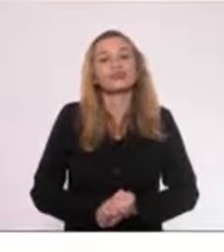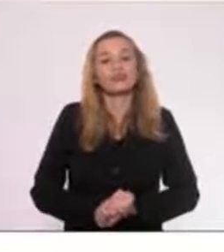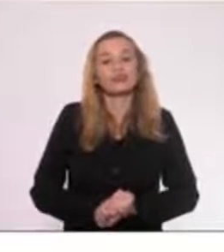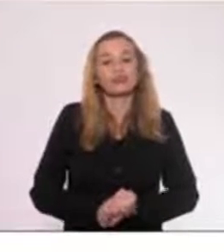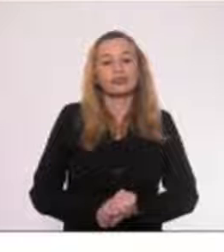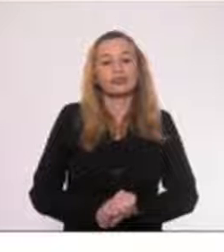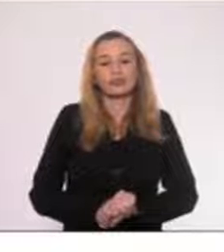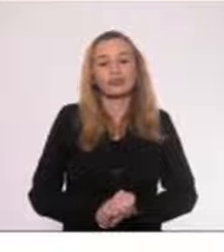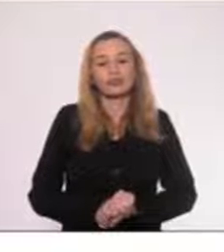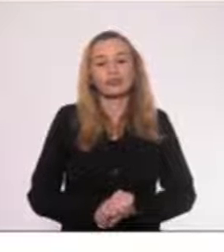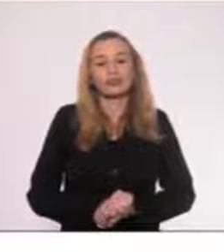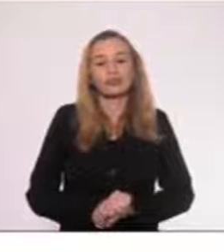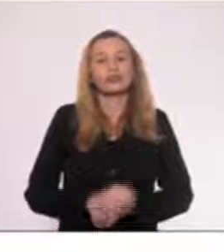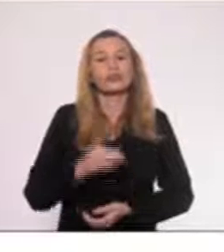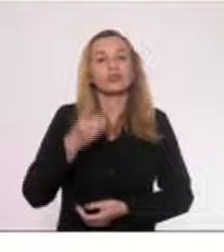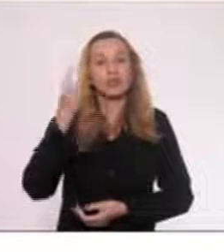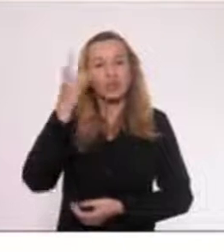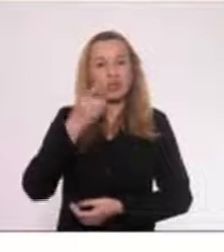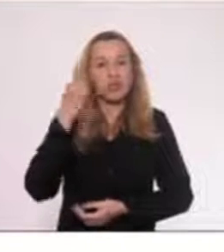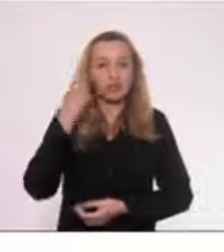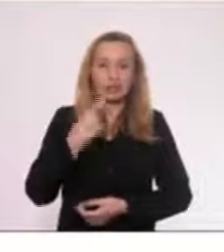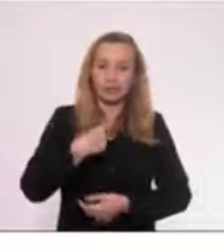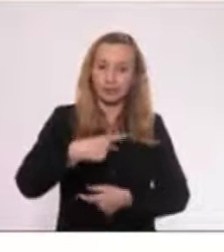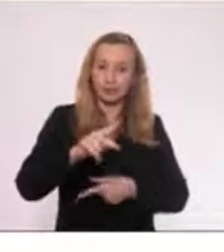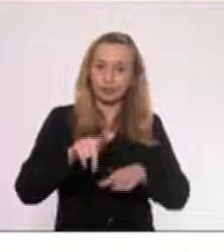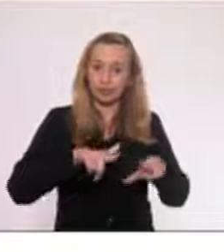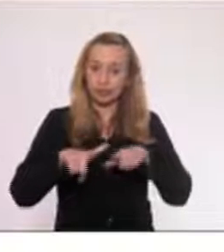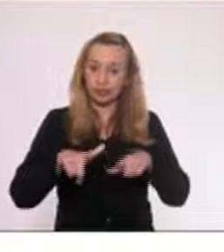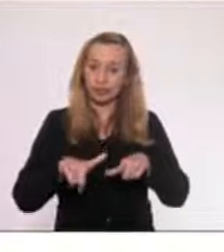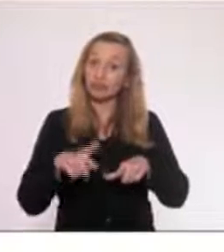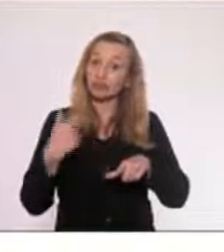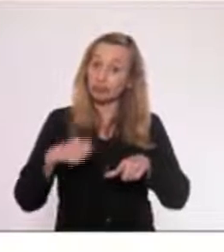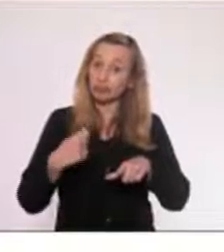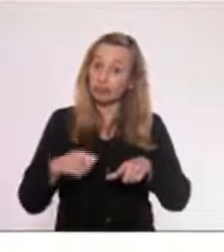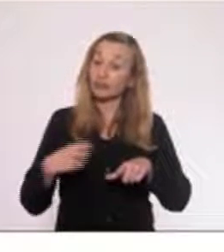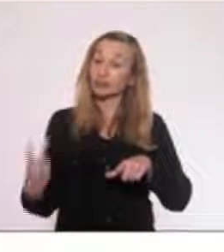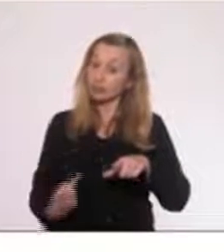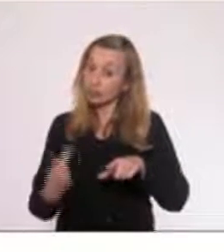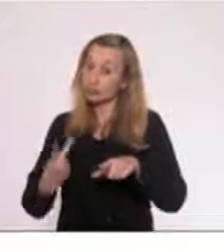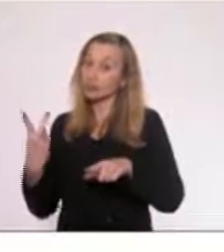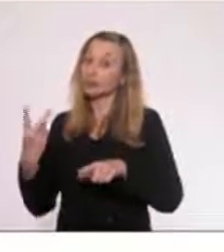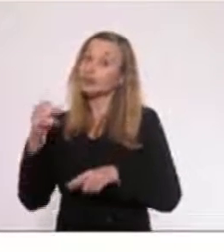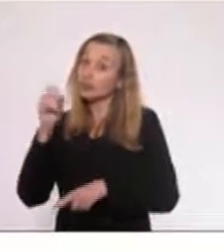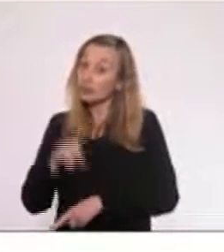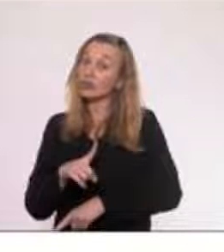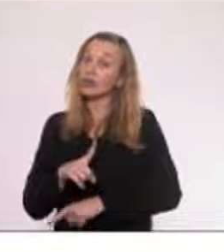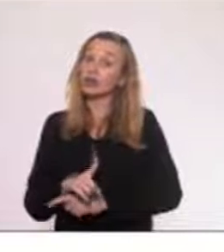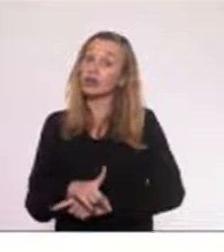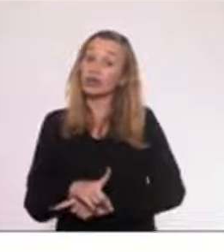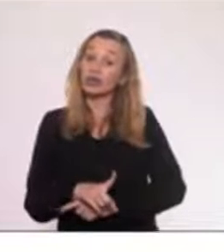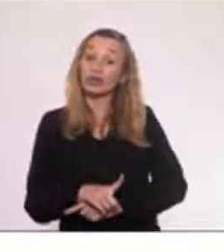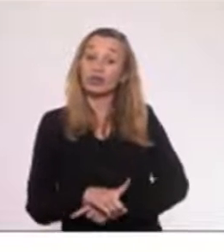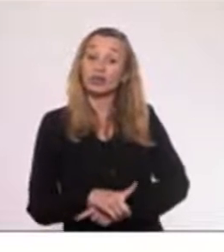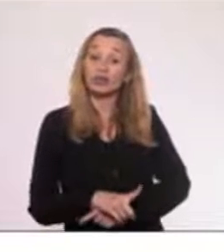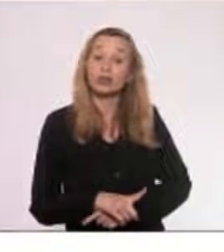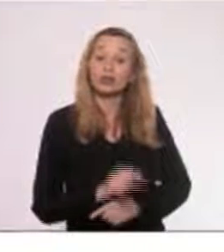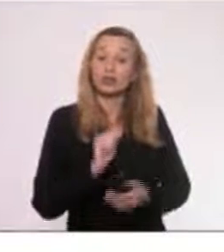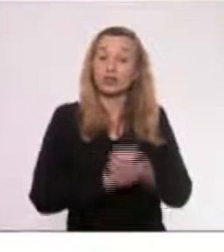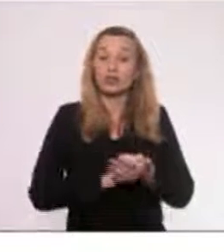em sua atividade que deveria ser sagrada, que é a atividade